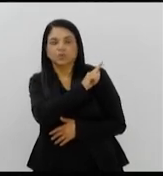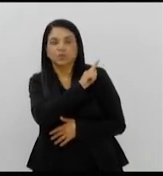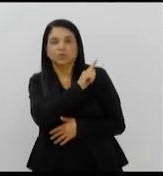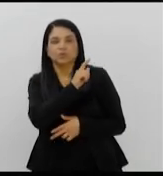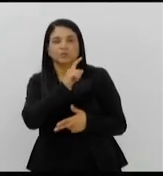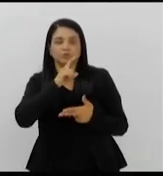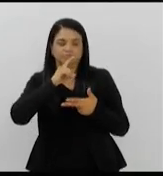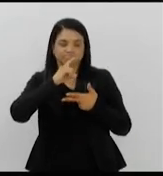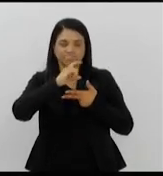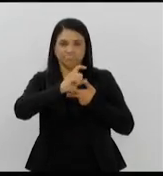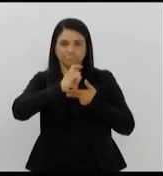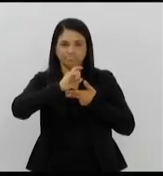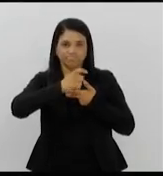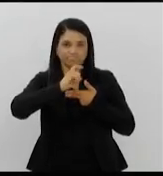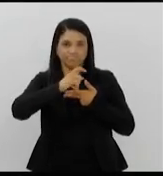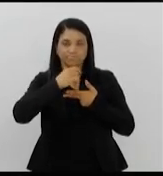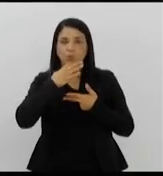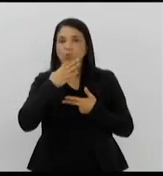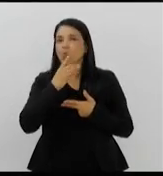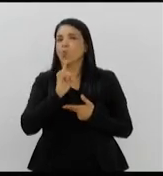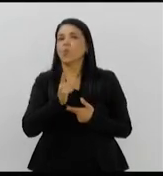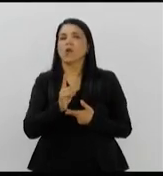Executivo desconhecem